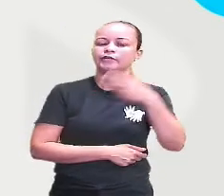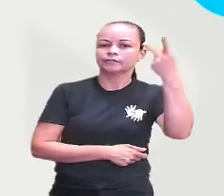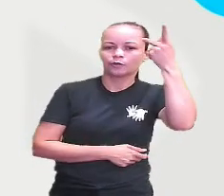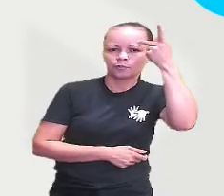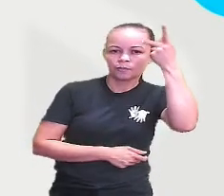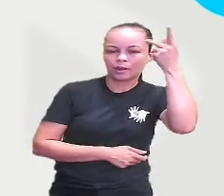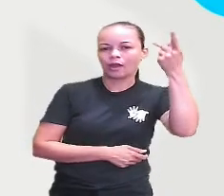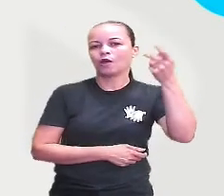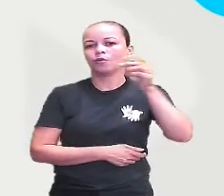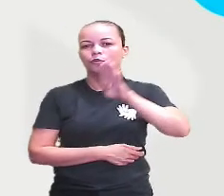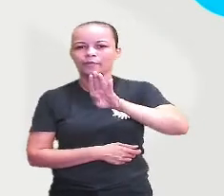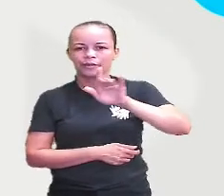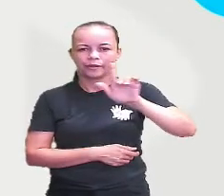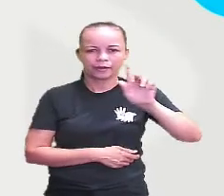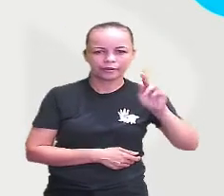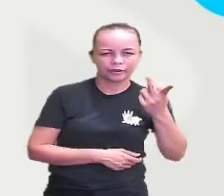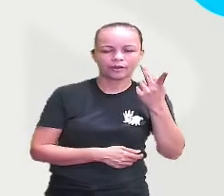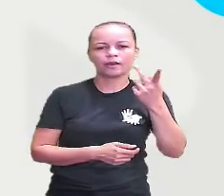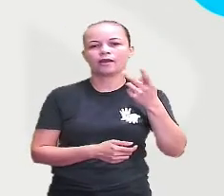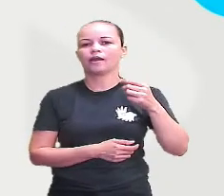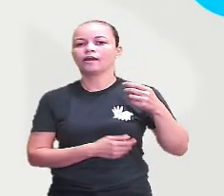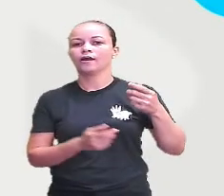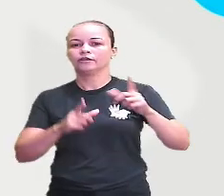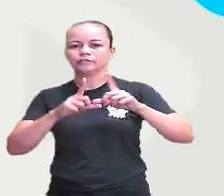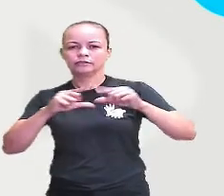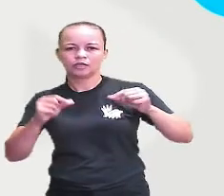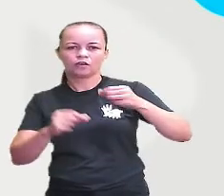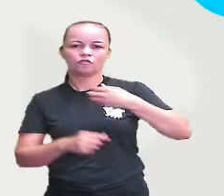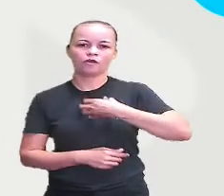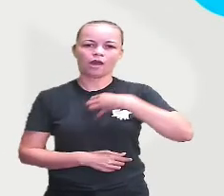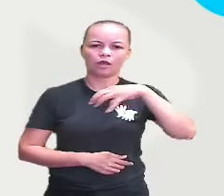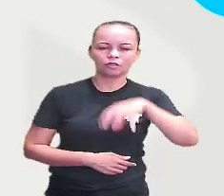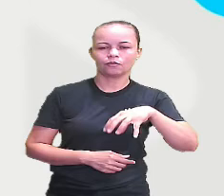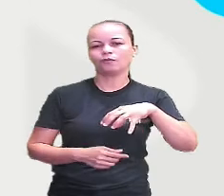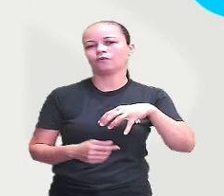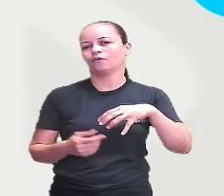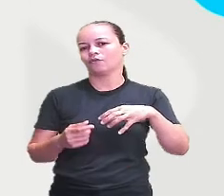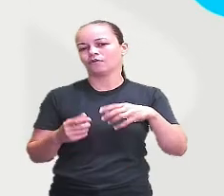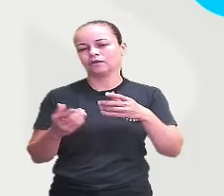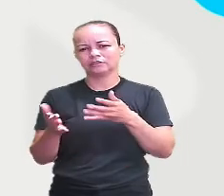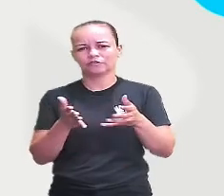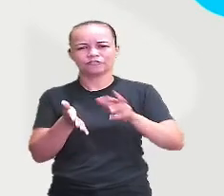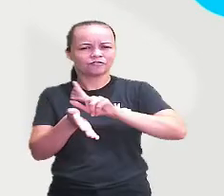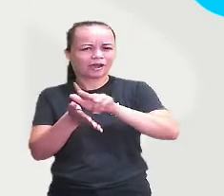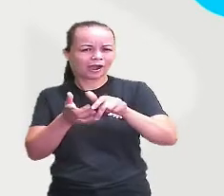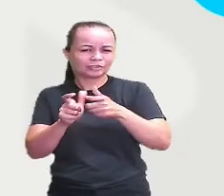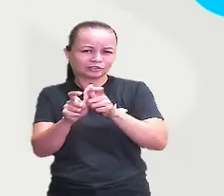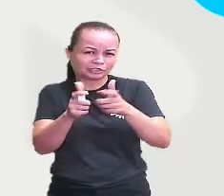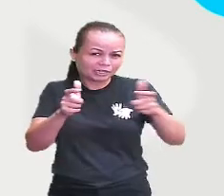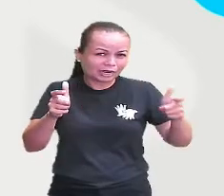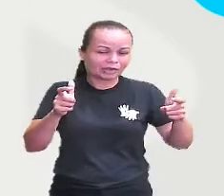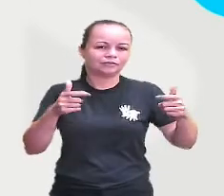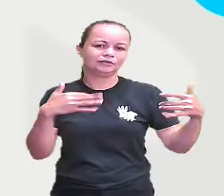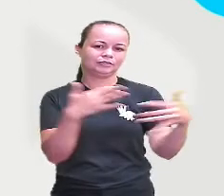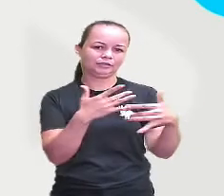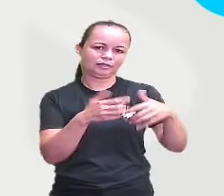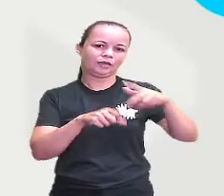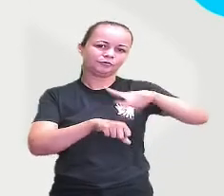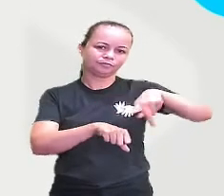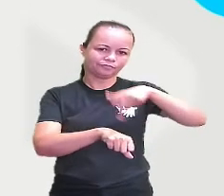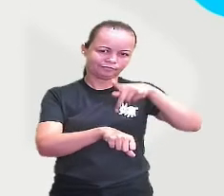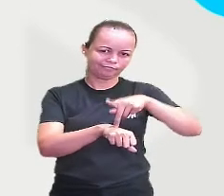Salvador, Recife, Brasília e em todas as demais grandes cidades do país.